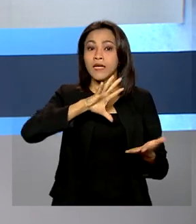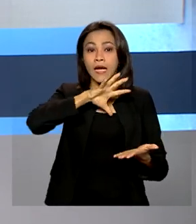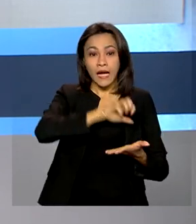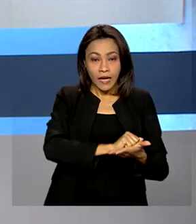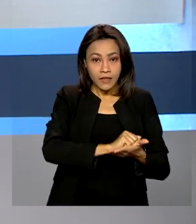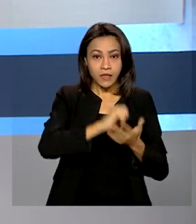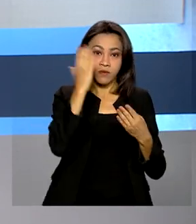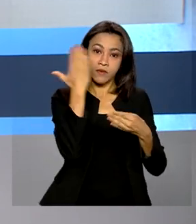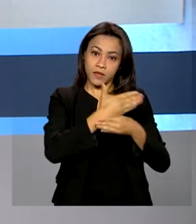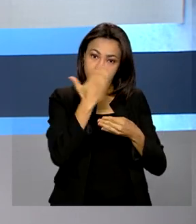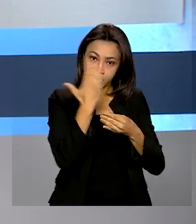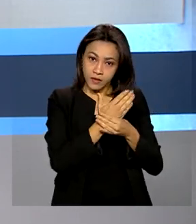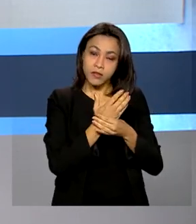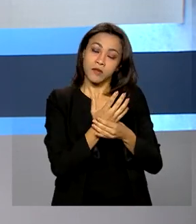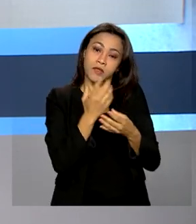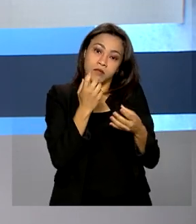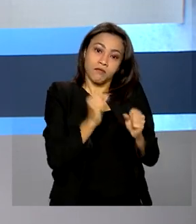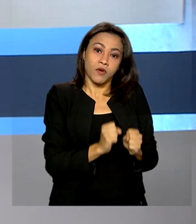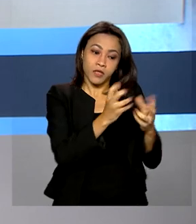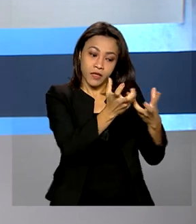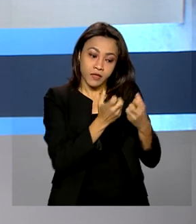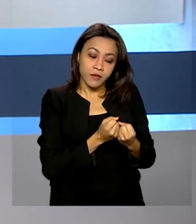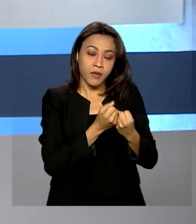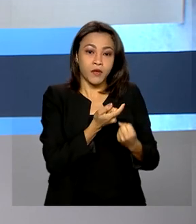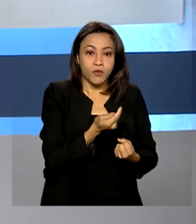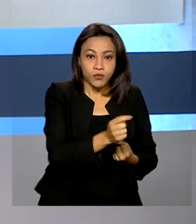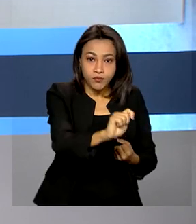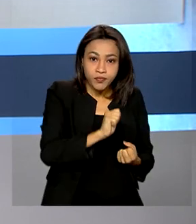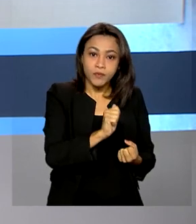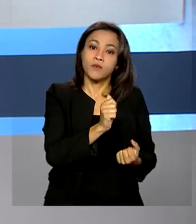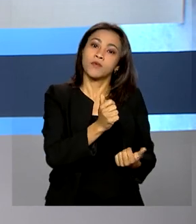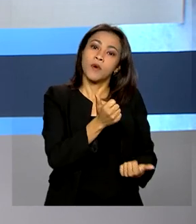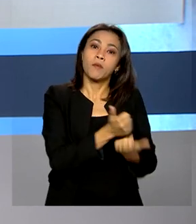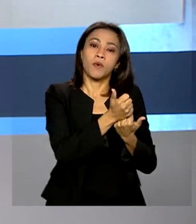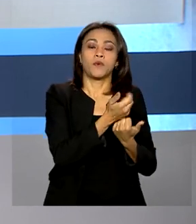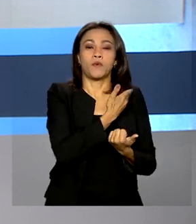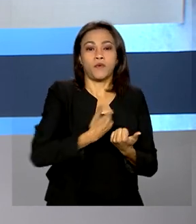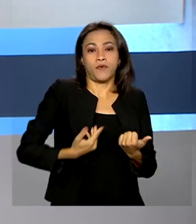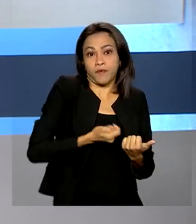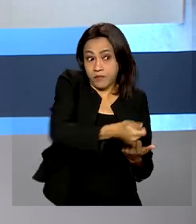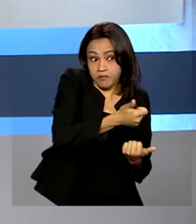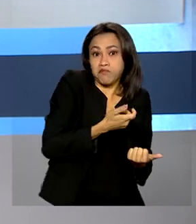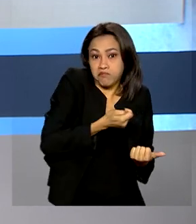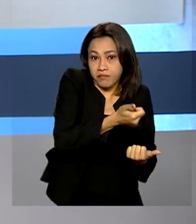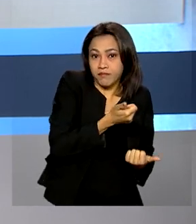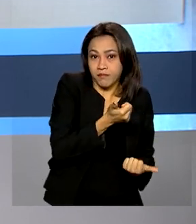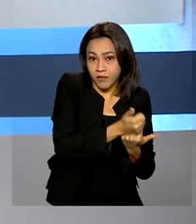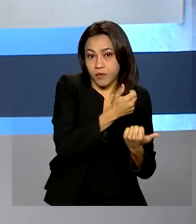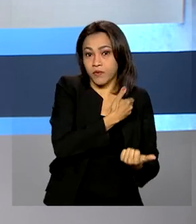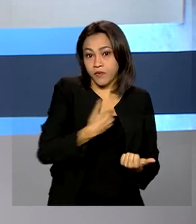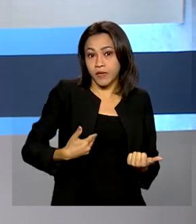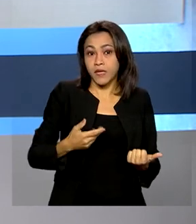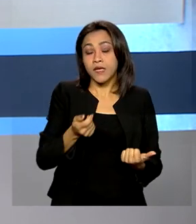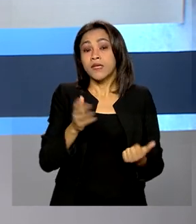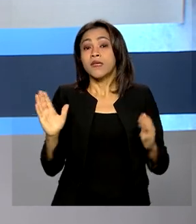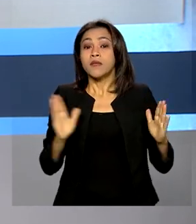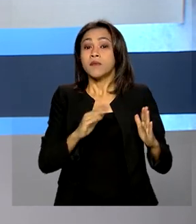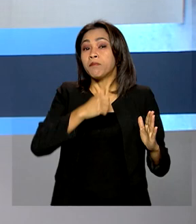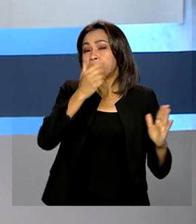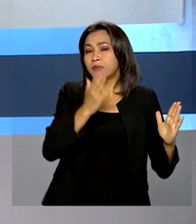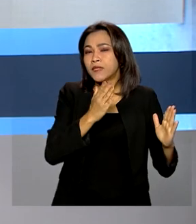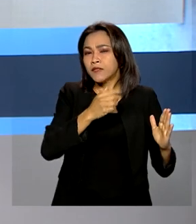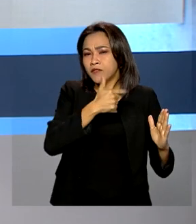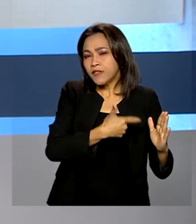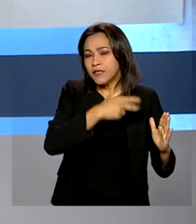receber o benefício emergencial. Esse prazo só vale para os municípios que não conseguiram cadastrar os taxistas na primeira etapa